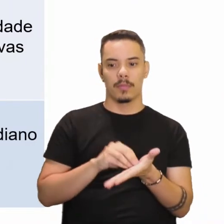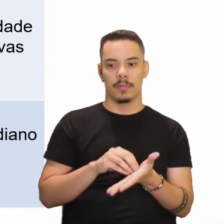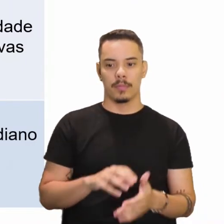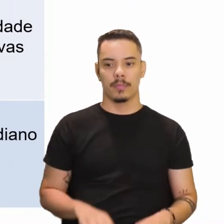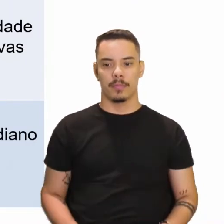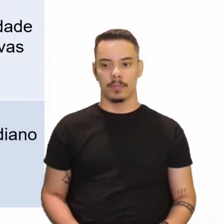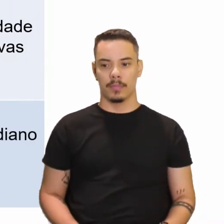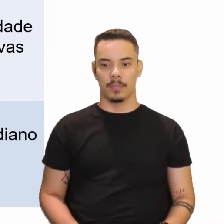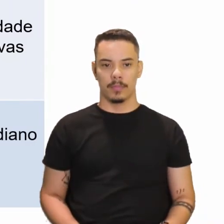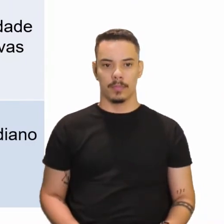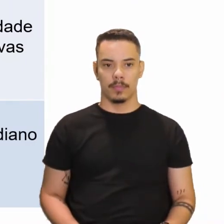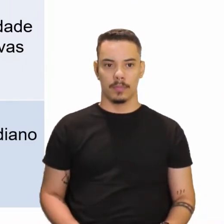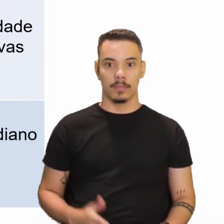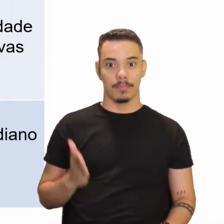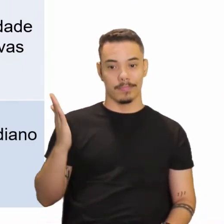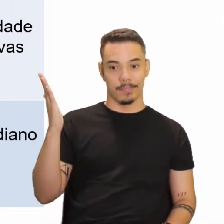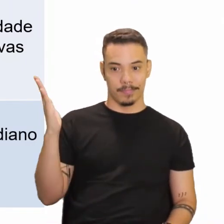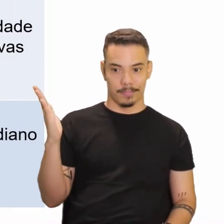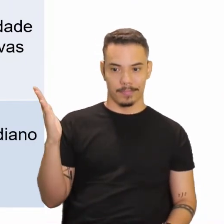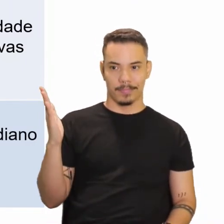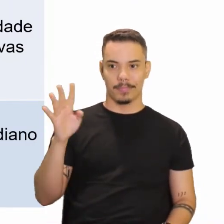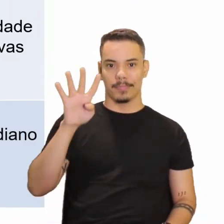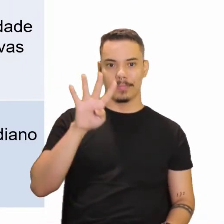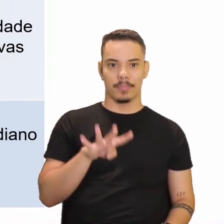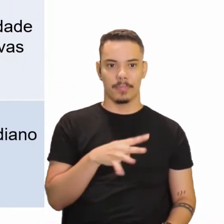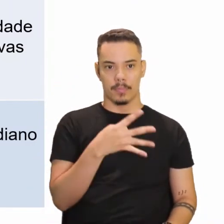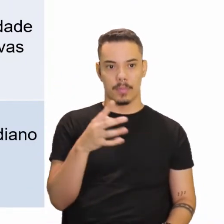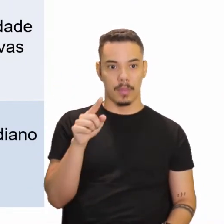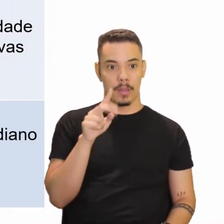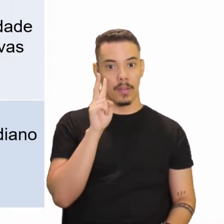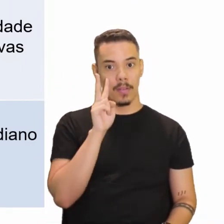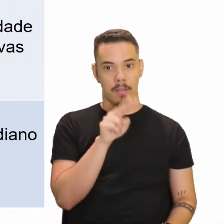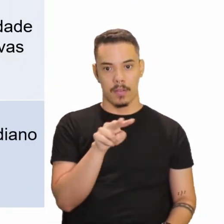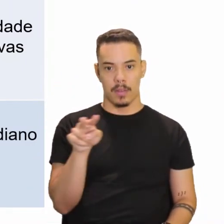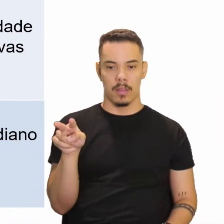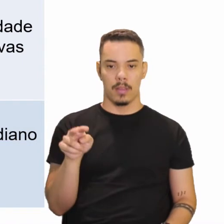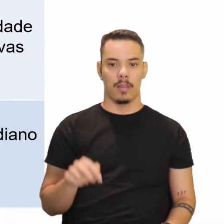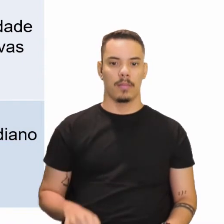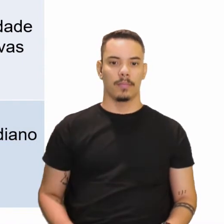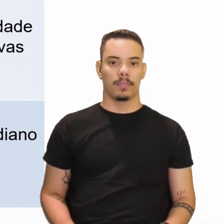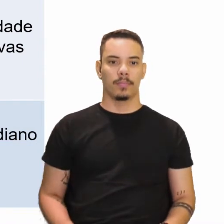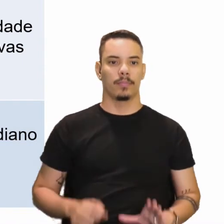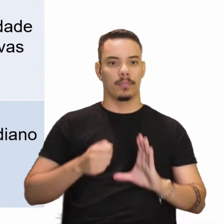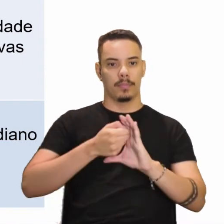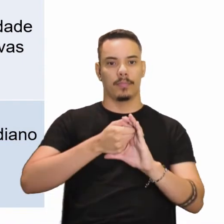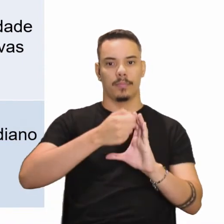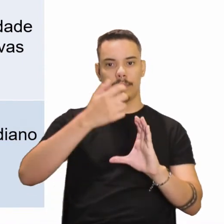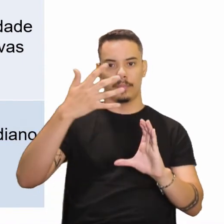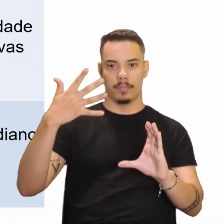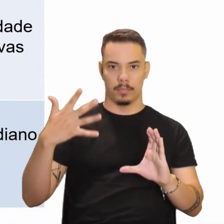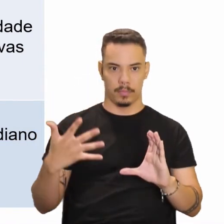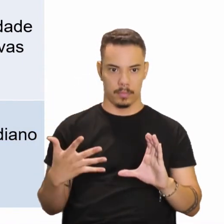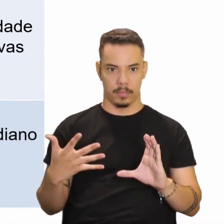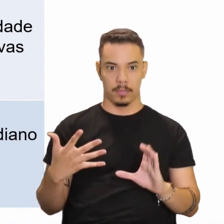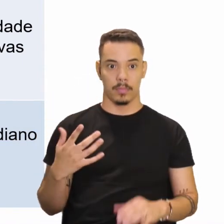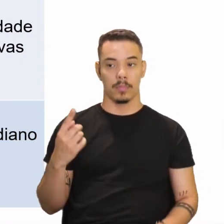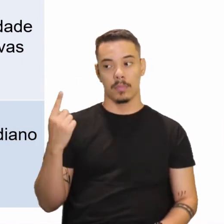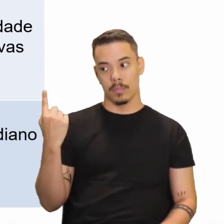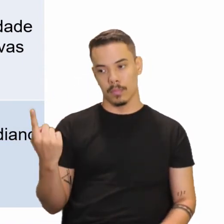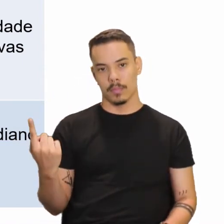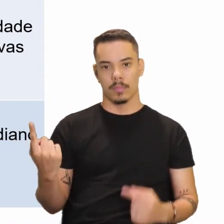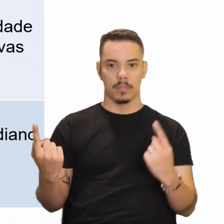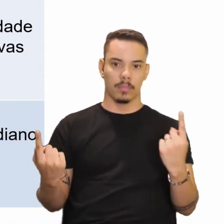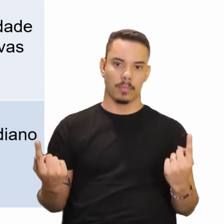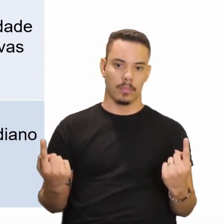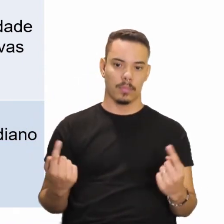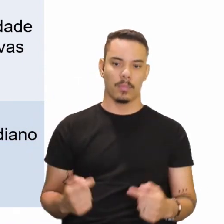então amadinha aqui um quadro para vocês tá para colocar as características tanto da charge quanto do